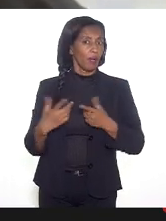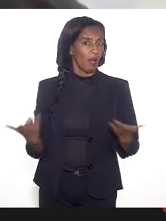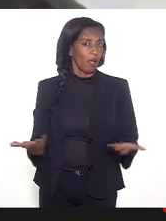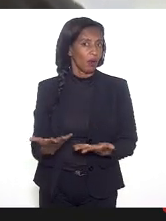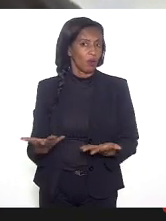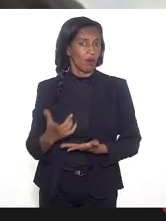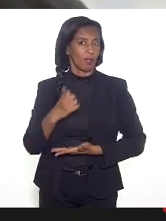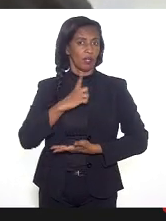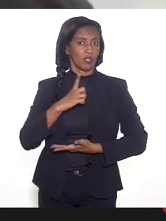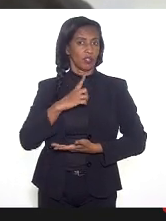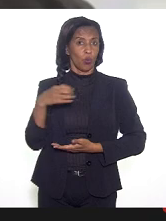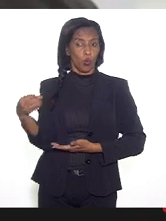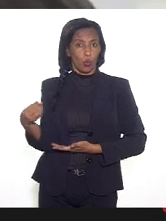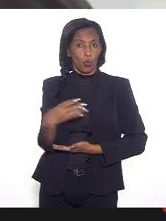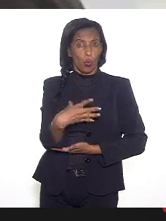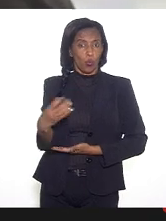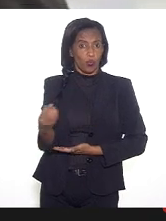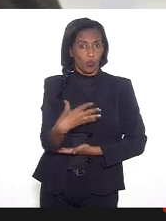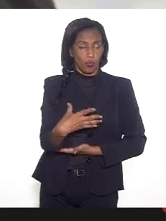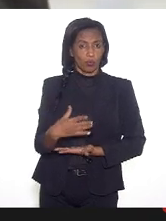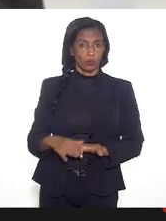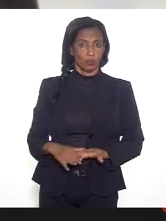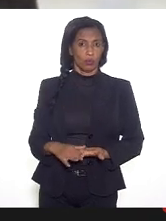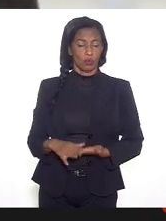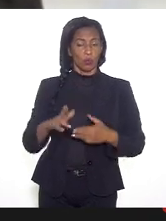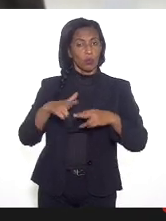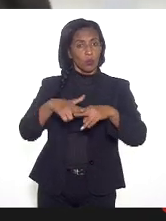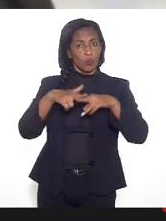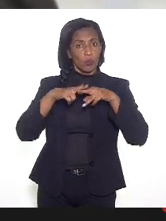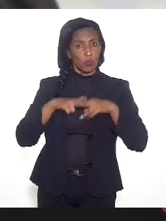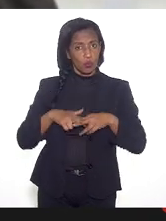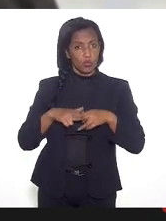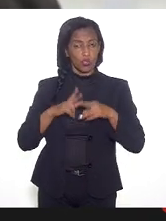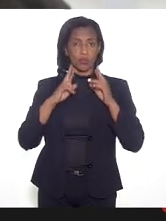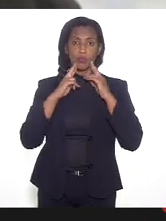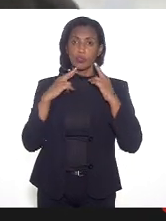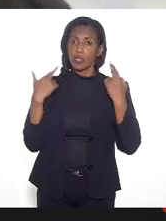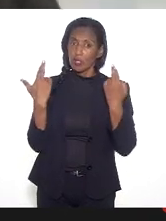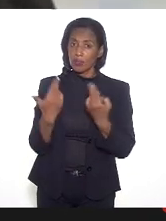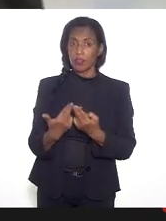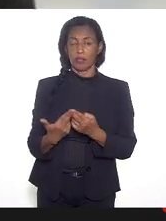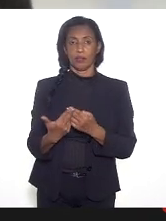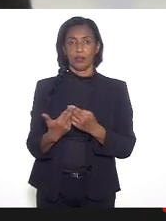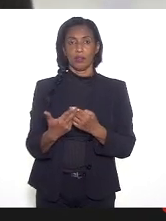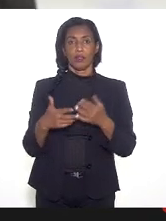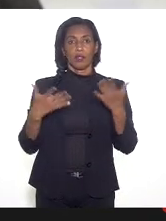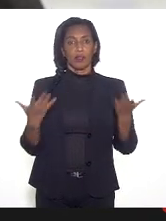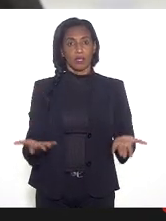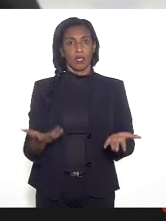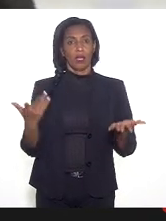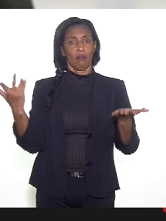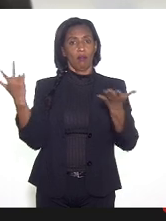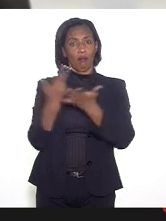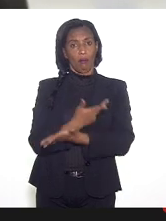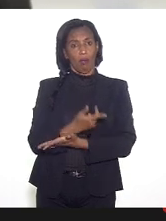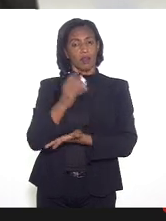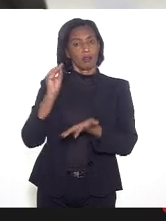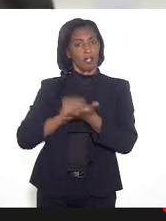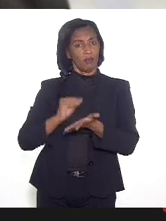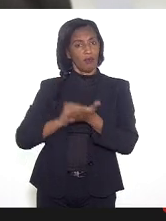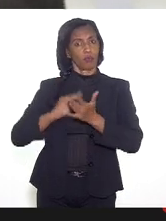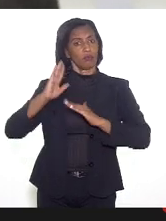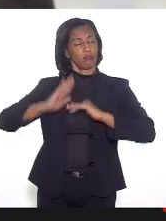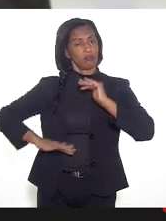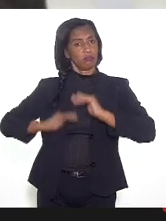temos efetivamente um novo motivo de reunião, que é justamente esse incidente de assunção de competência